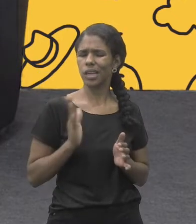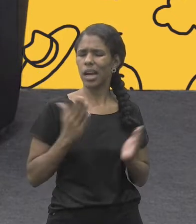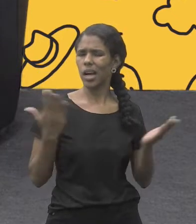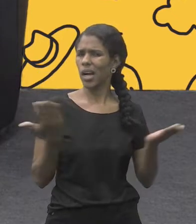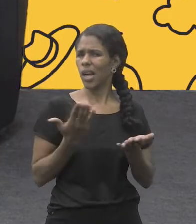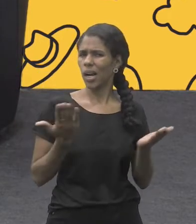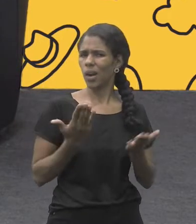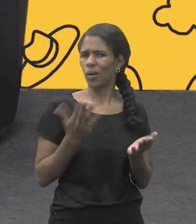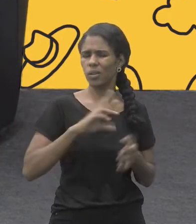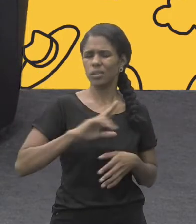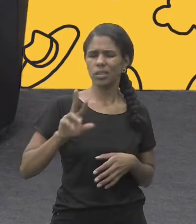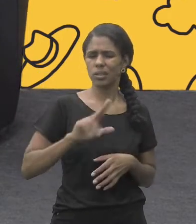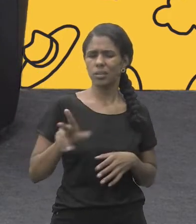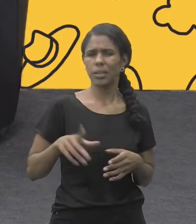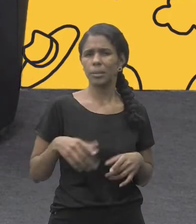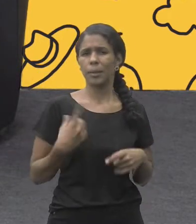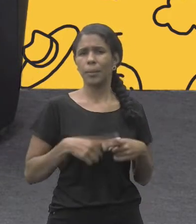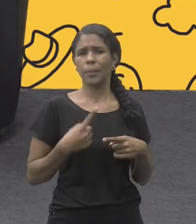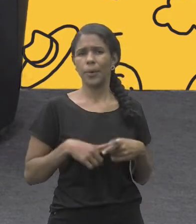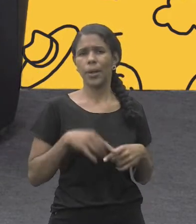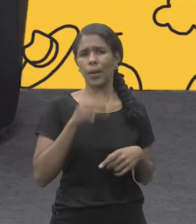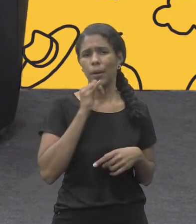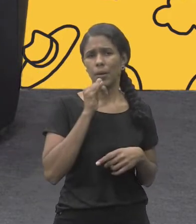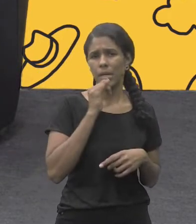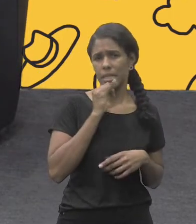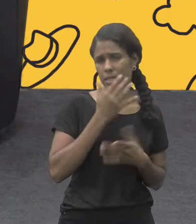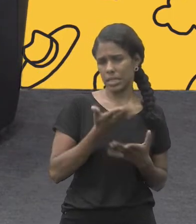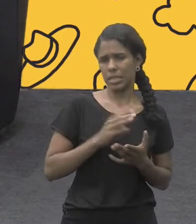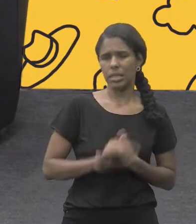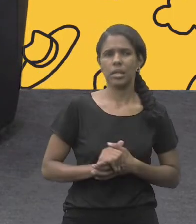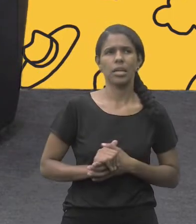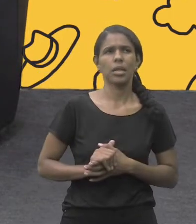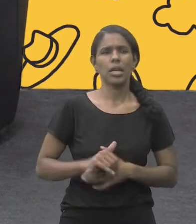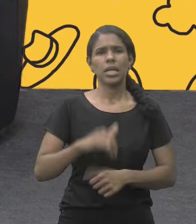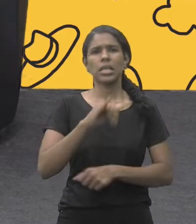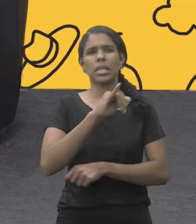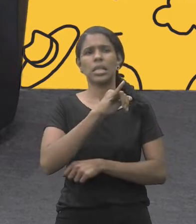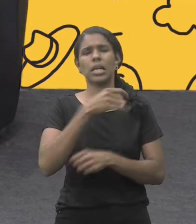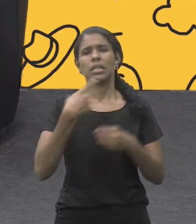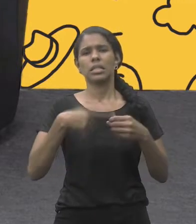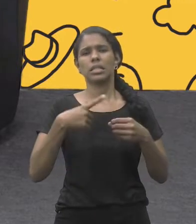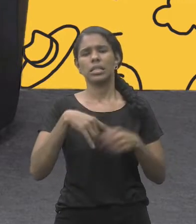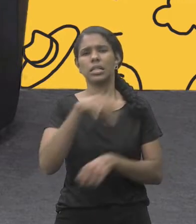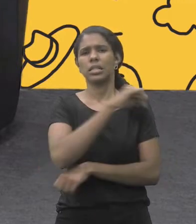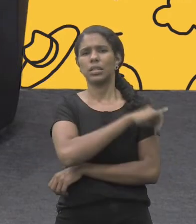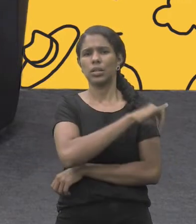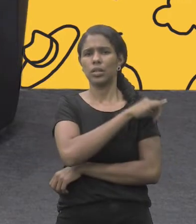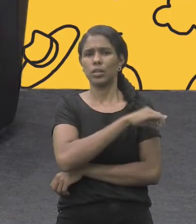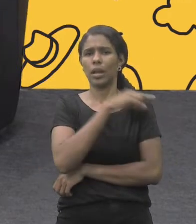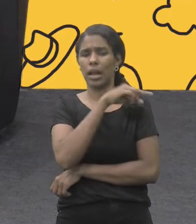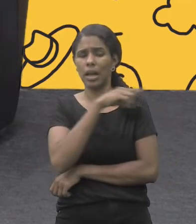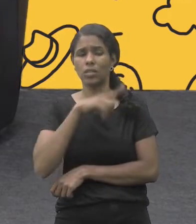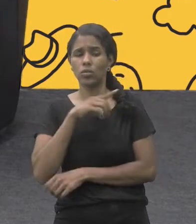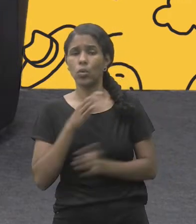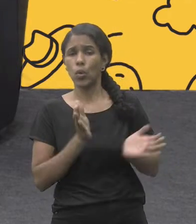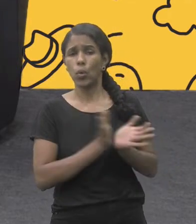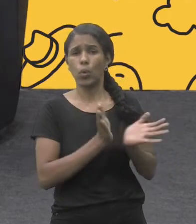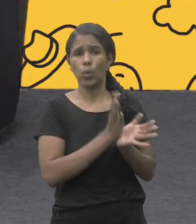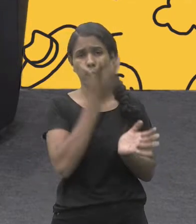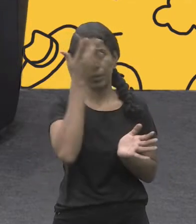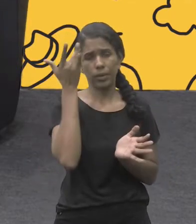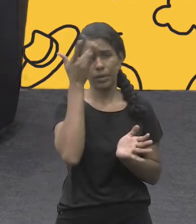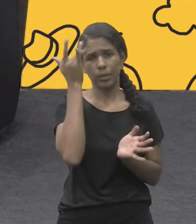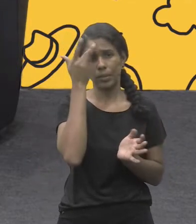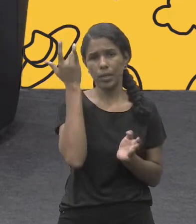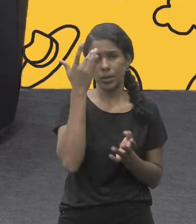tinha no Rio de Janeiro pessoas que queimavam muito o filme do esporte, principalmente do jiu-jitsu, né? Eles treinavam para brigar na rua,